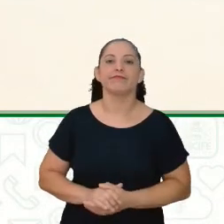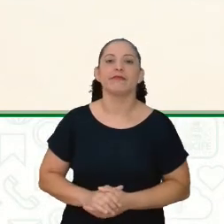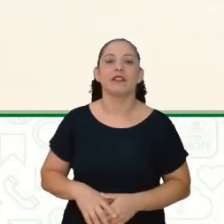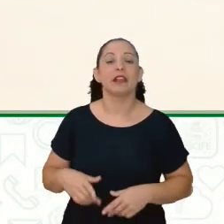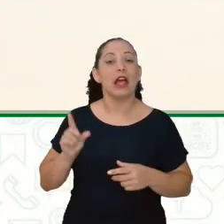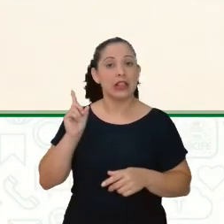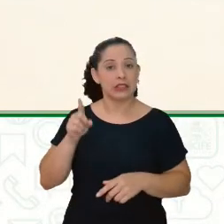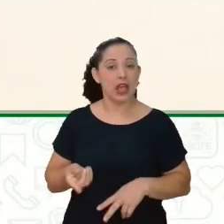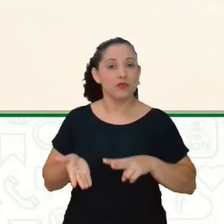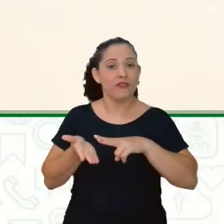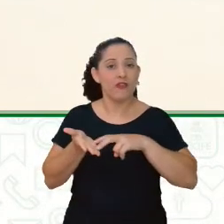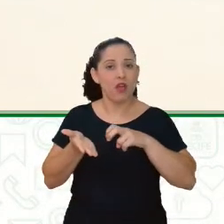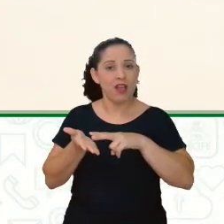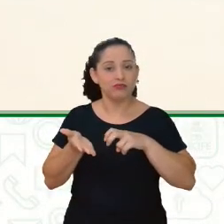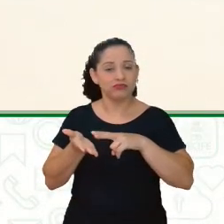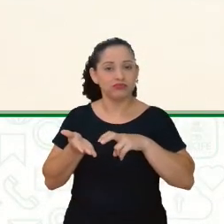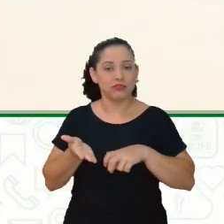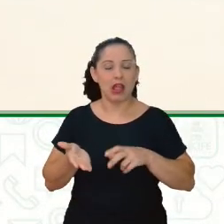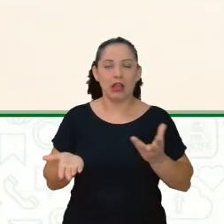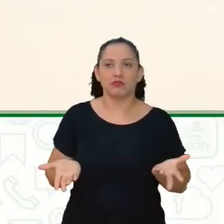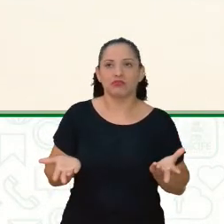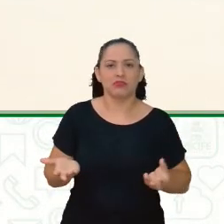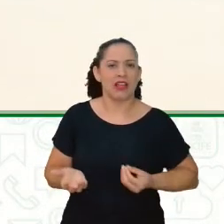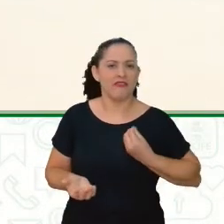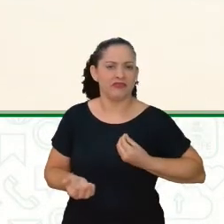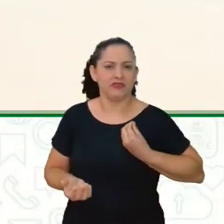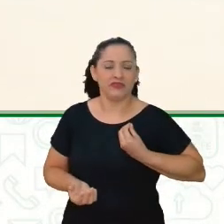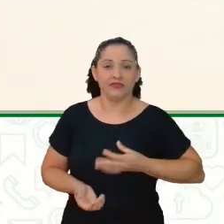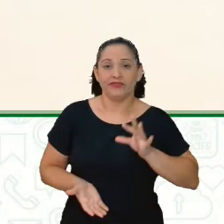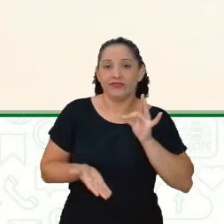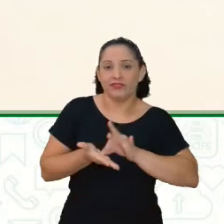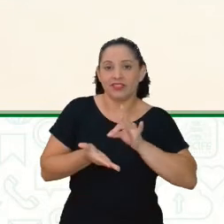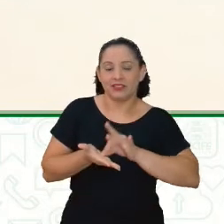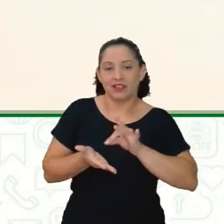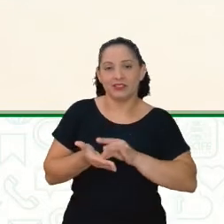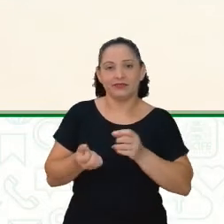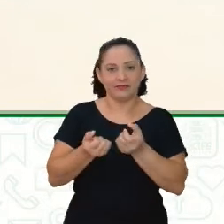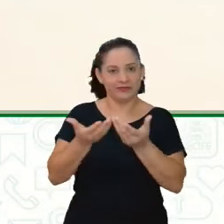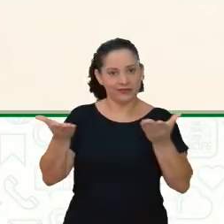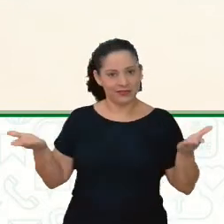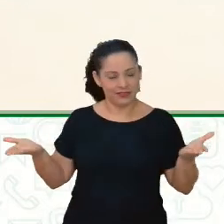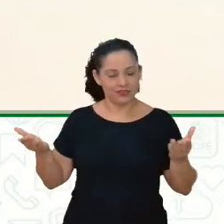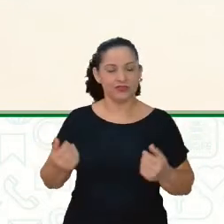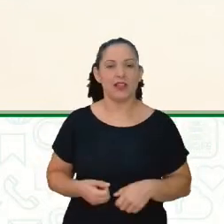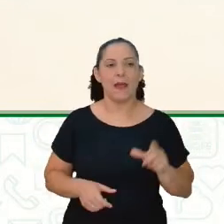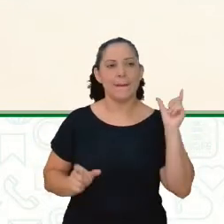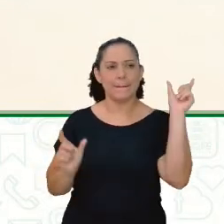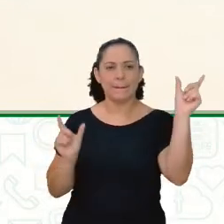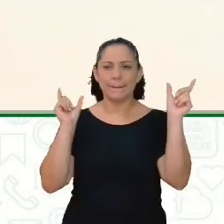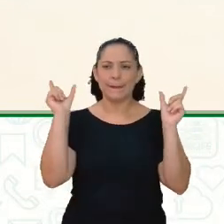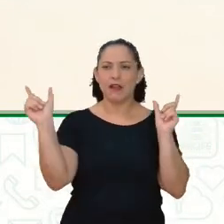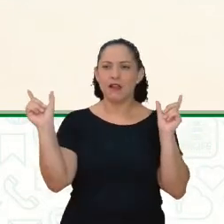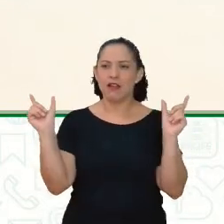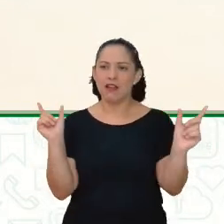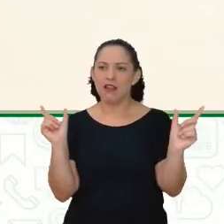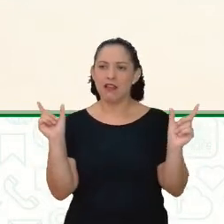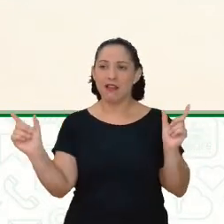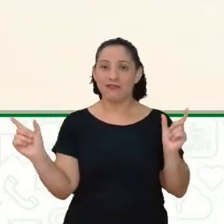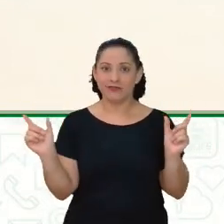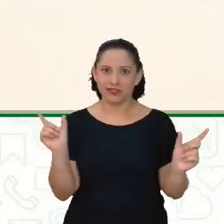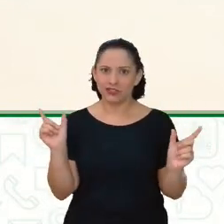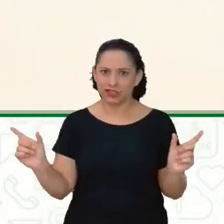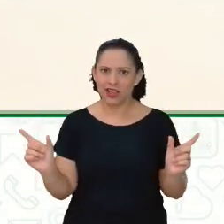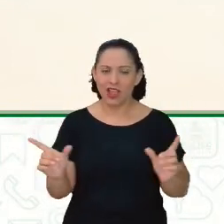vocabulário, está baseada no vocabulário do cotidiano e da realidade dos alunos. As palavras eram discutidas e colocadas num